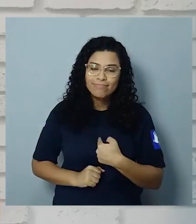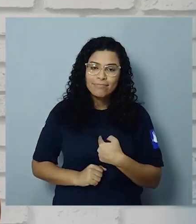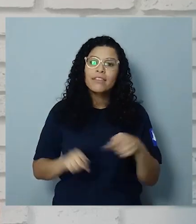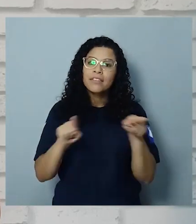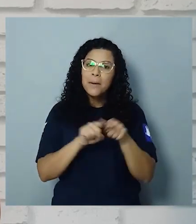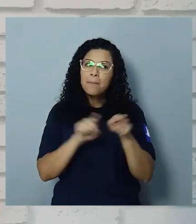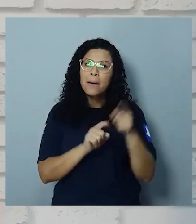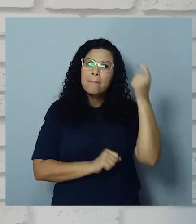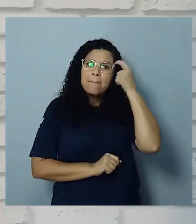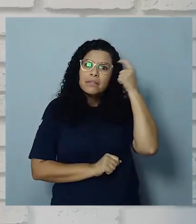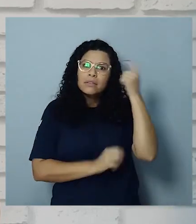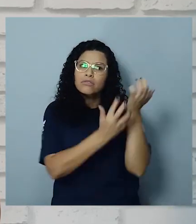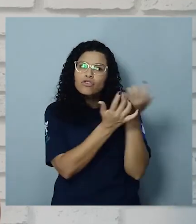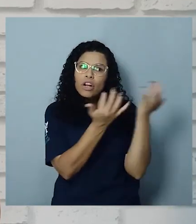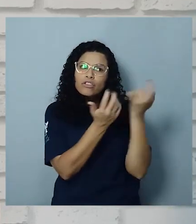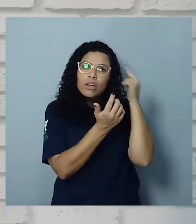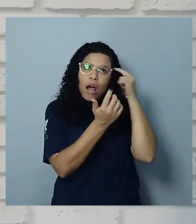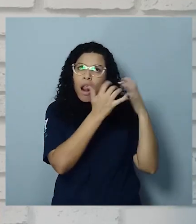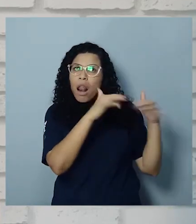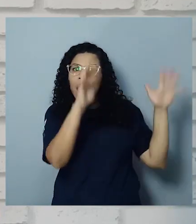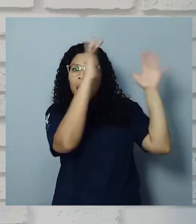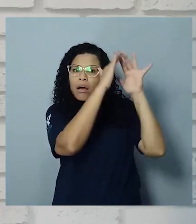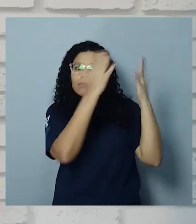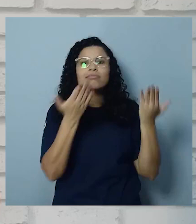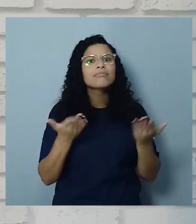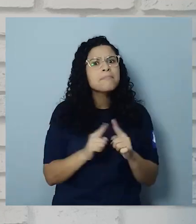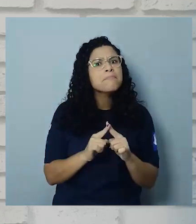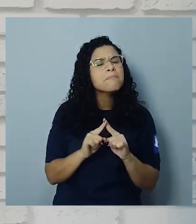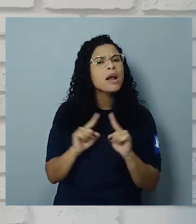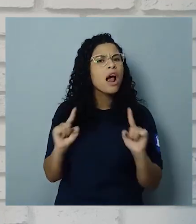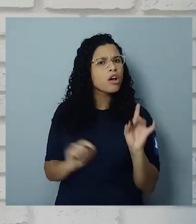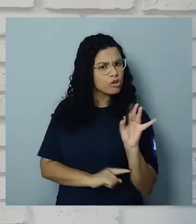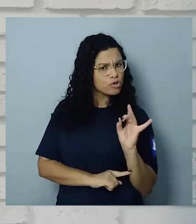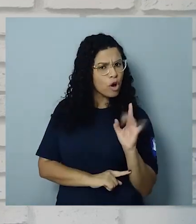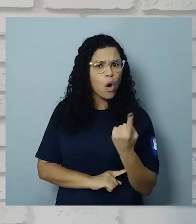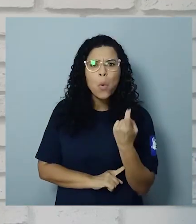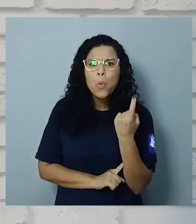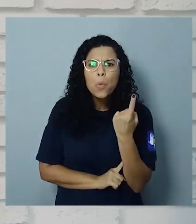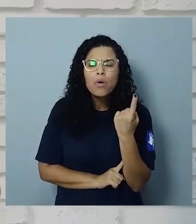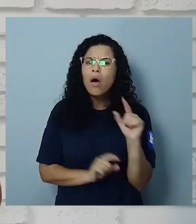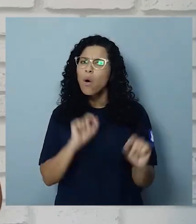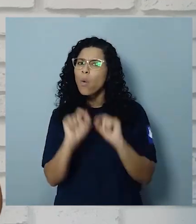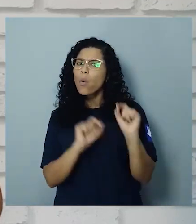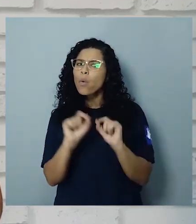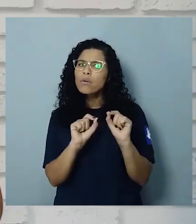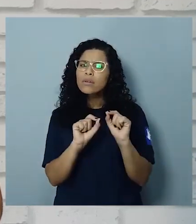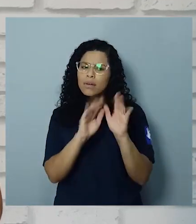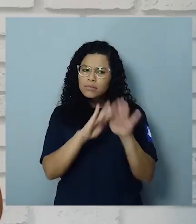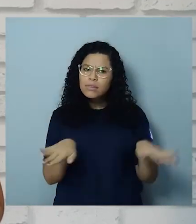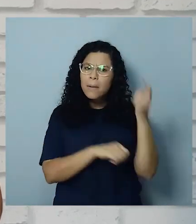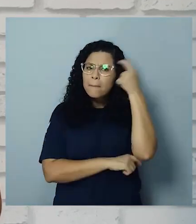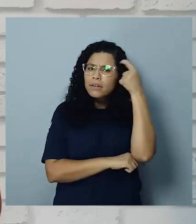que moram no nosso jardim Imaginarium é mas será que tem só aqueles lá você vai que as